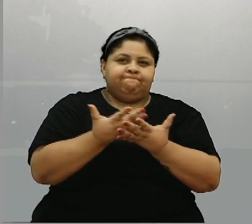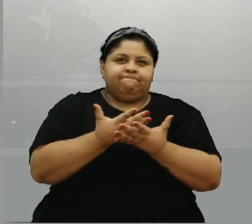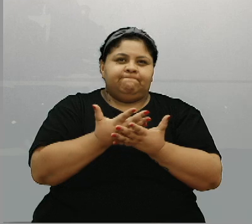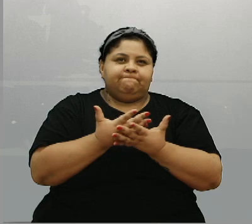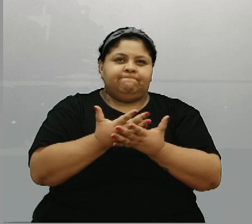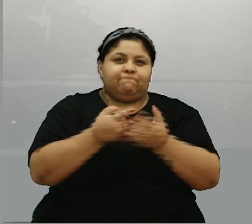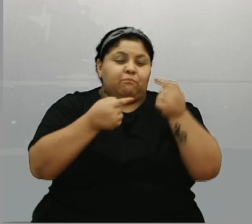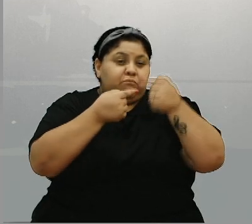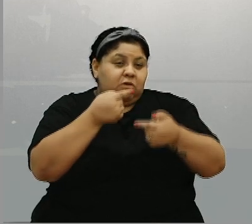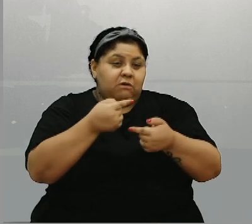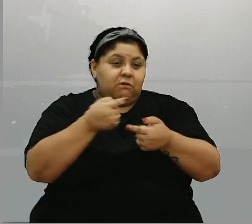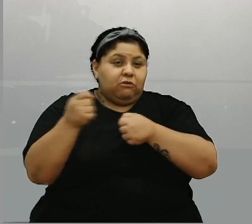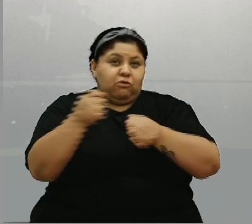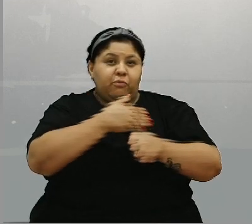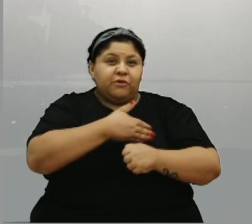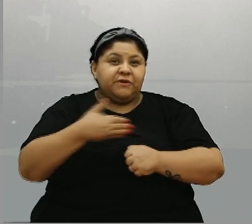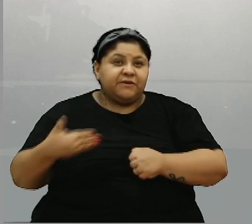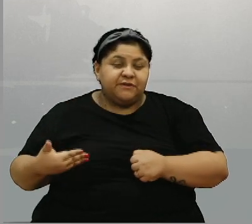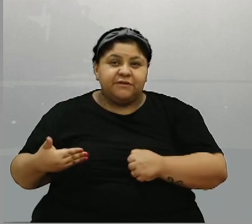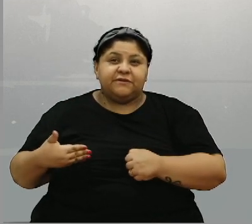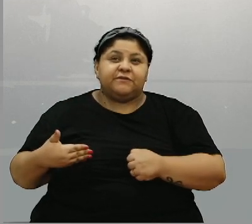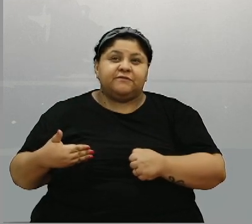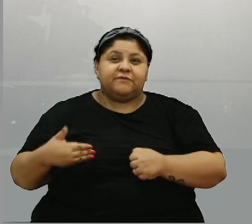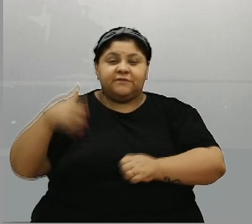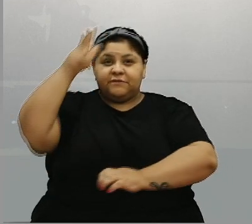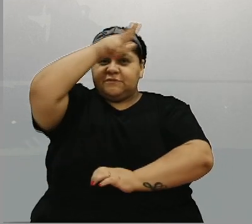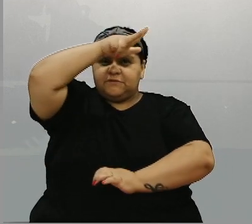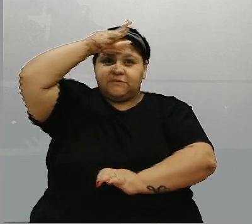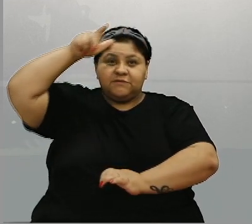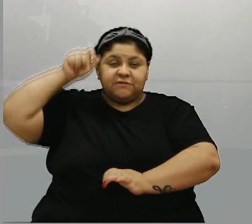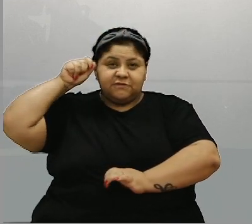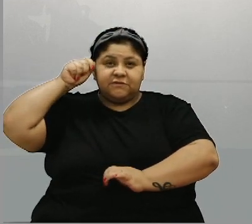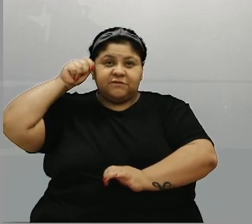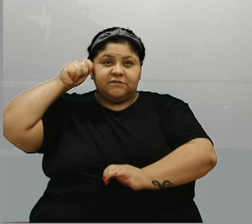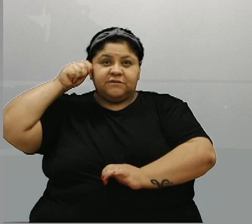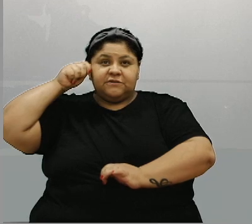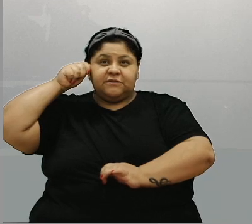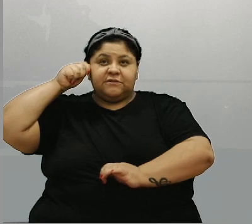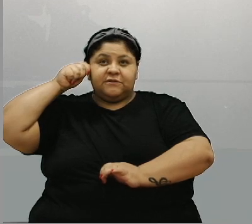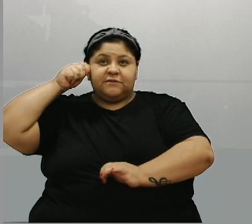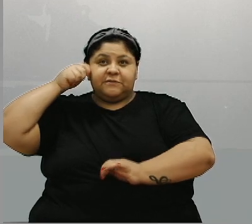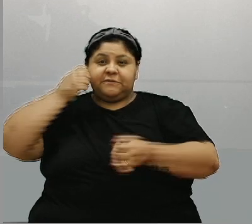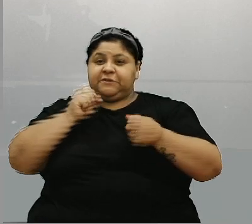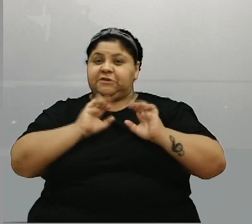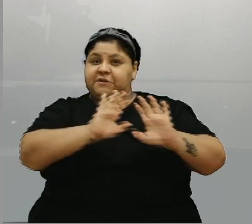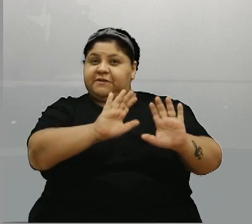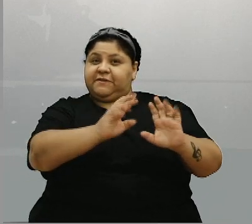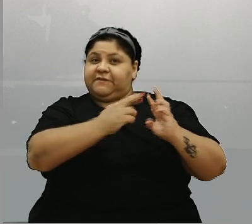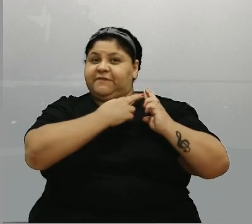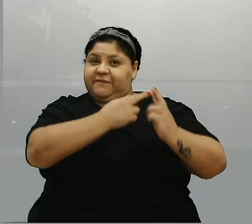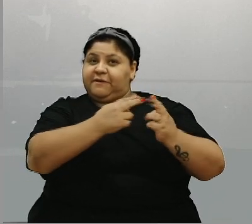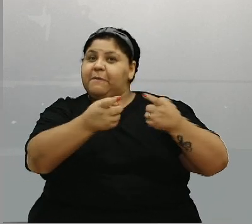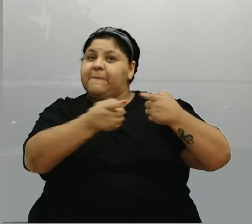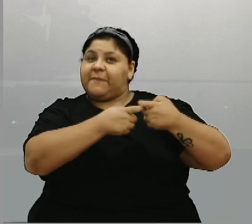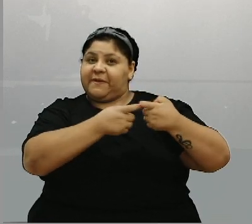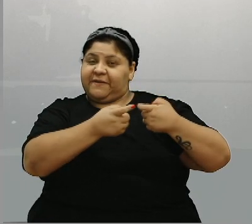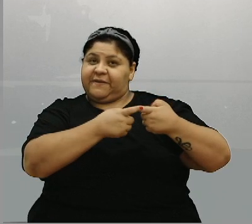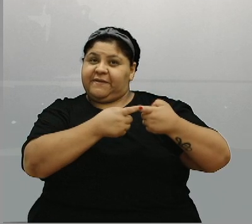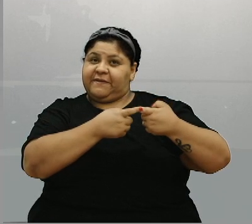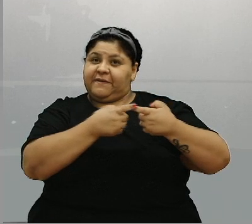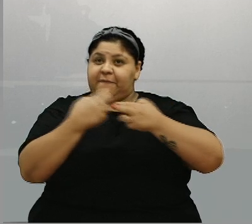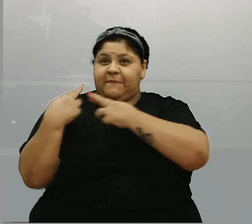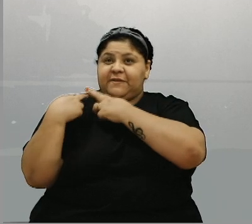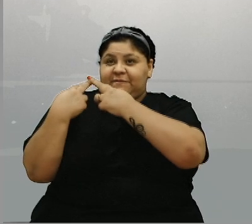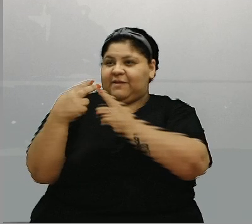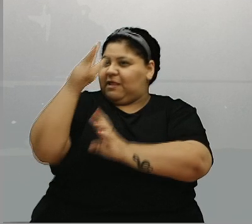inoperância do poder público, né? Então, a prefeitura está jogando a responsabilidade para a Clínica Paulo Guedes, sendo que a responsabilidade é